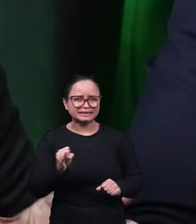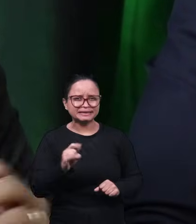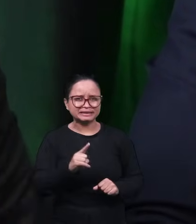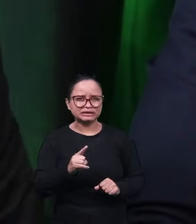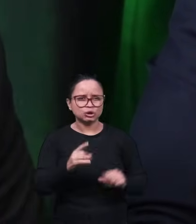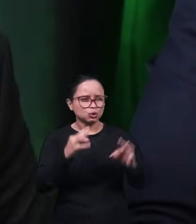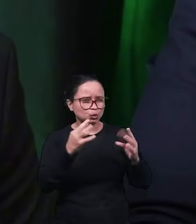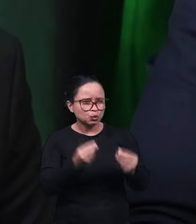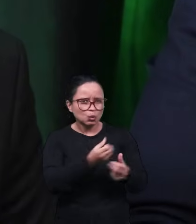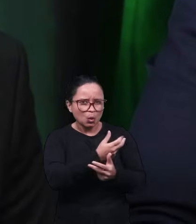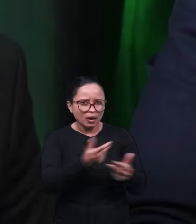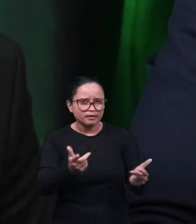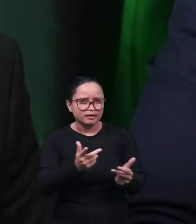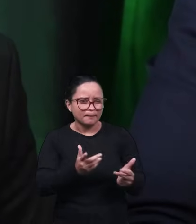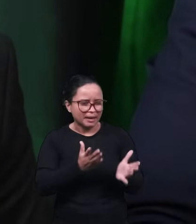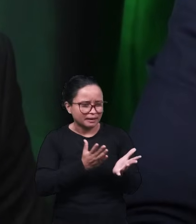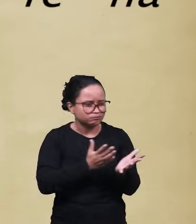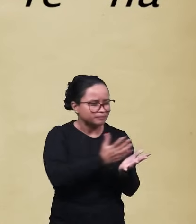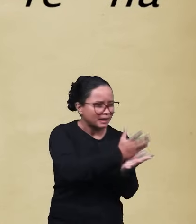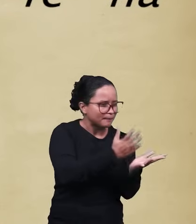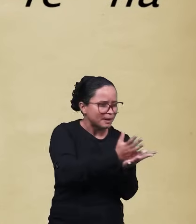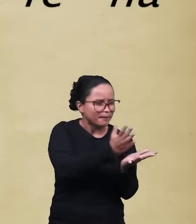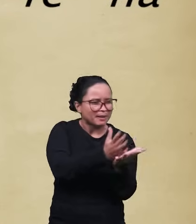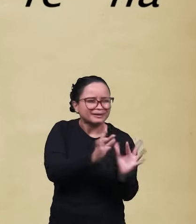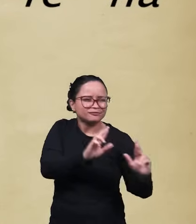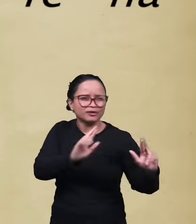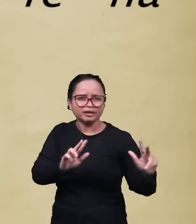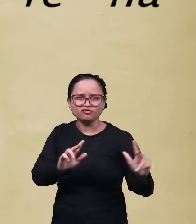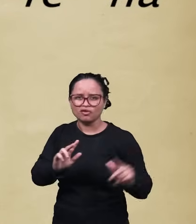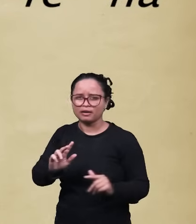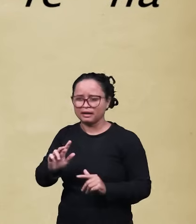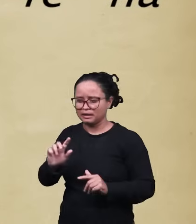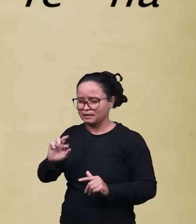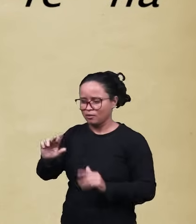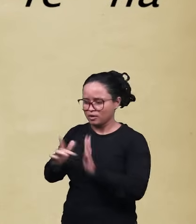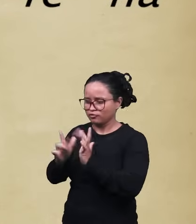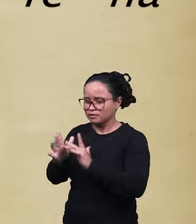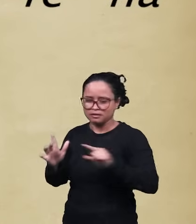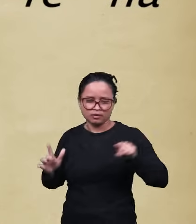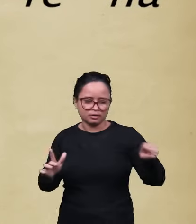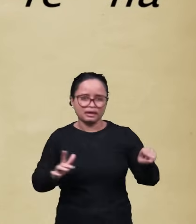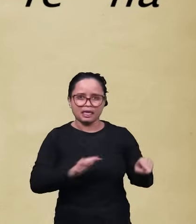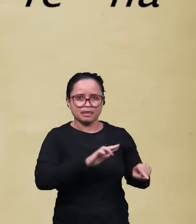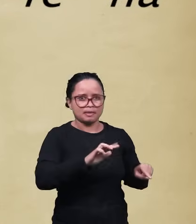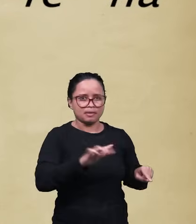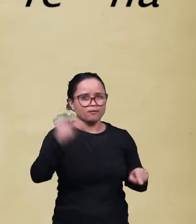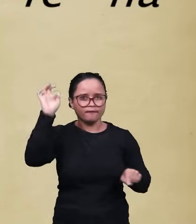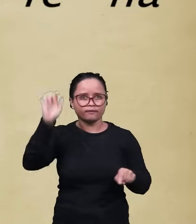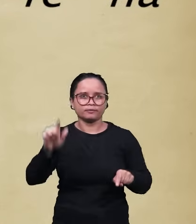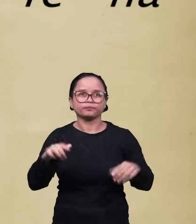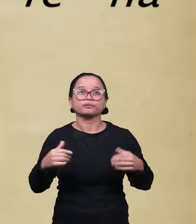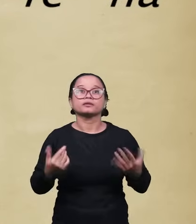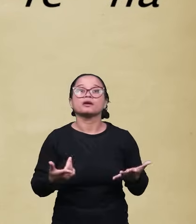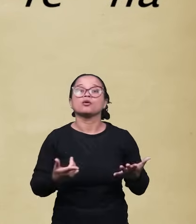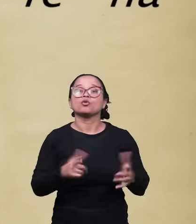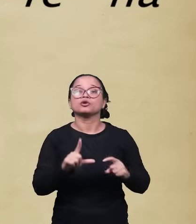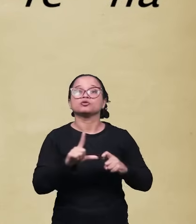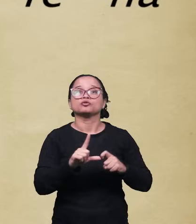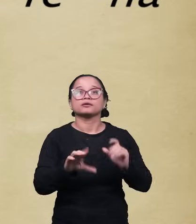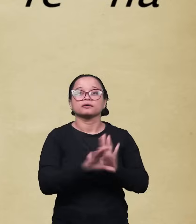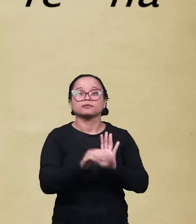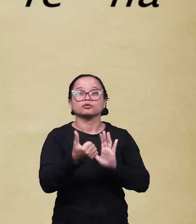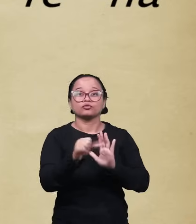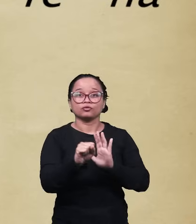É até o texto que em Lucas 18:8 diz assim: quando, porém, vier o Filho do Homem, porventura